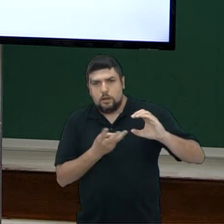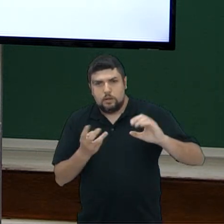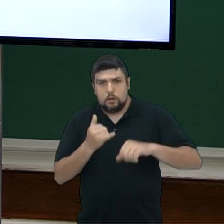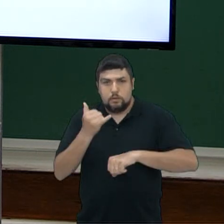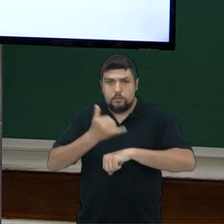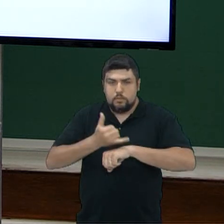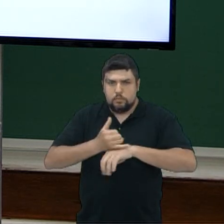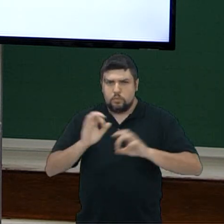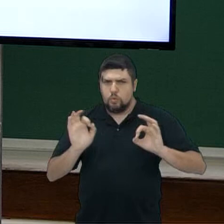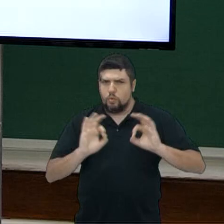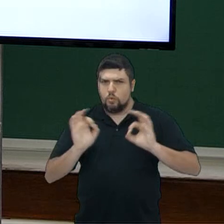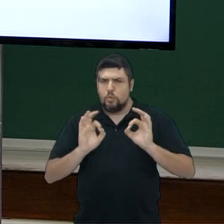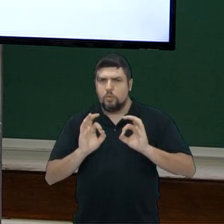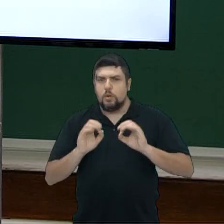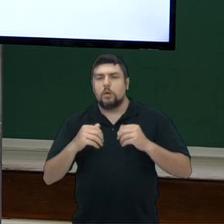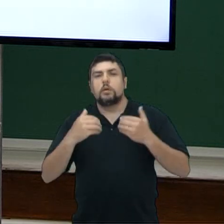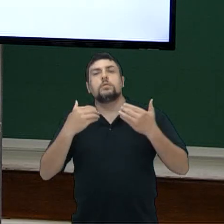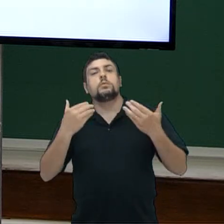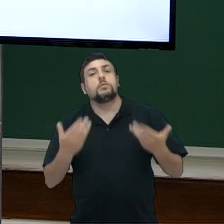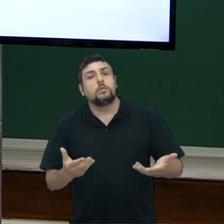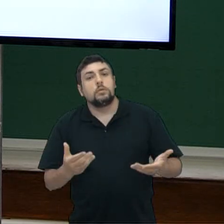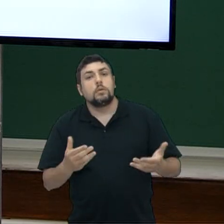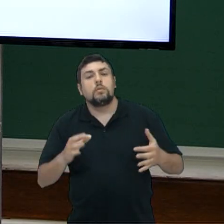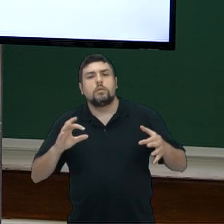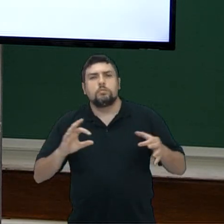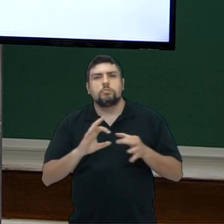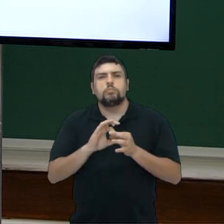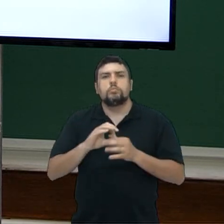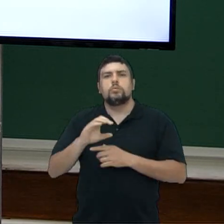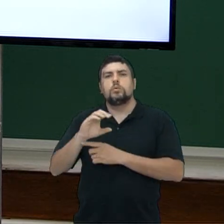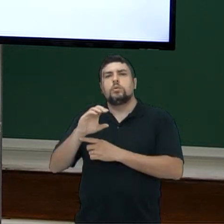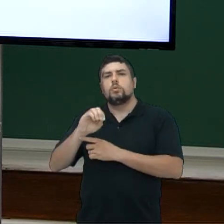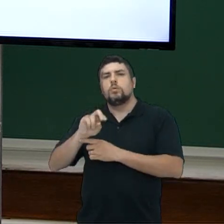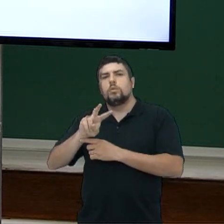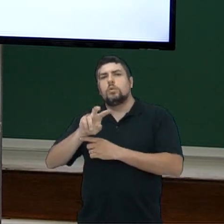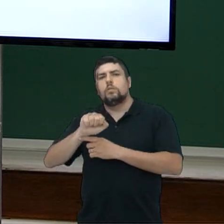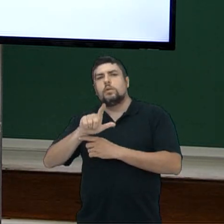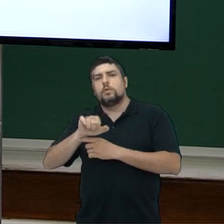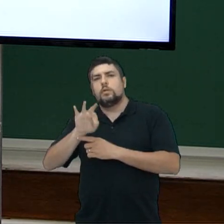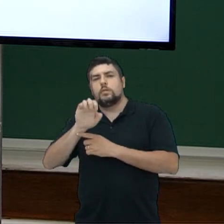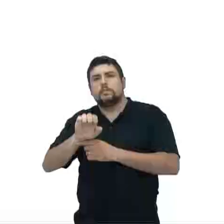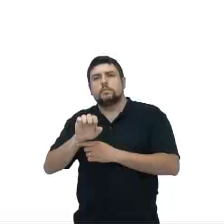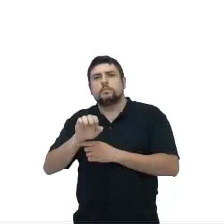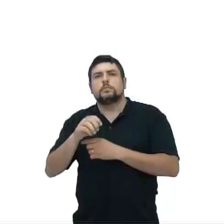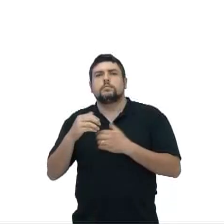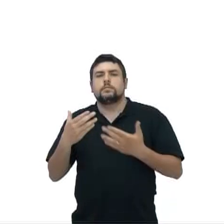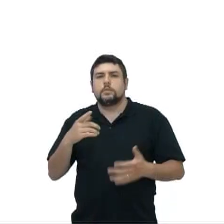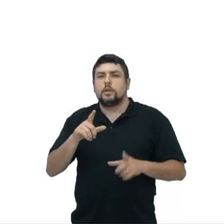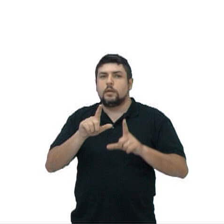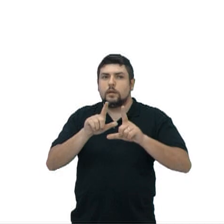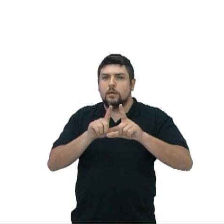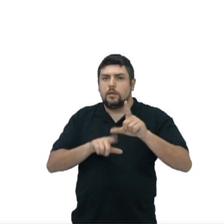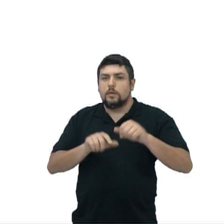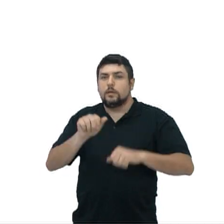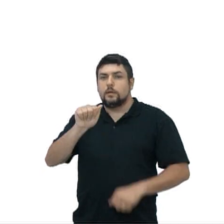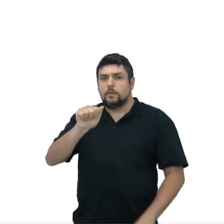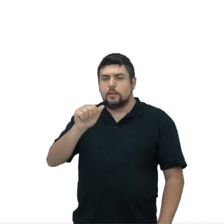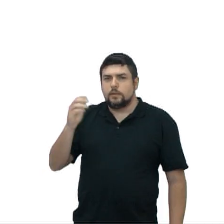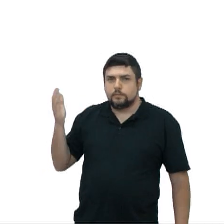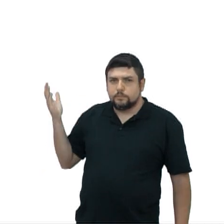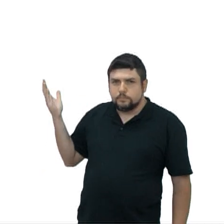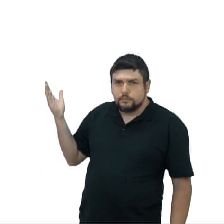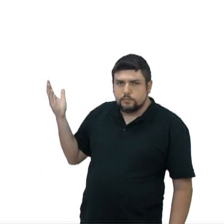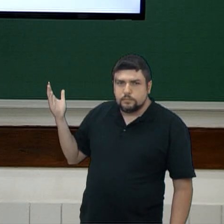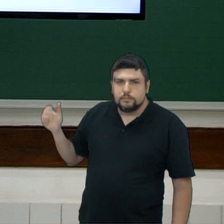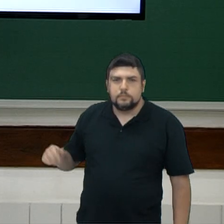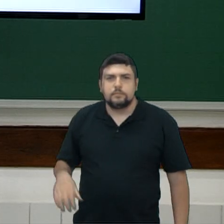metais, portanto, também fazem ligações covalentes. Resposta certa, letra A. A